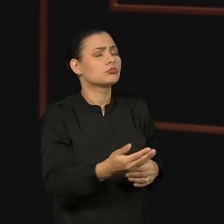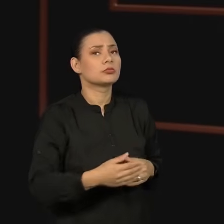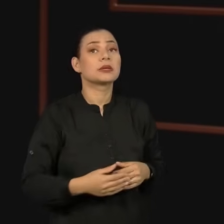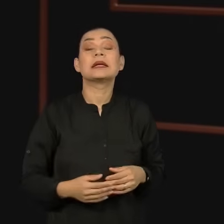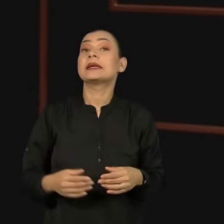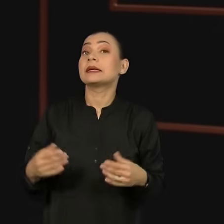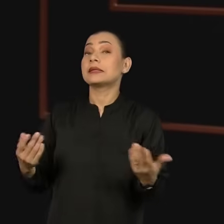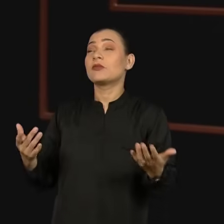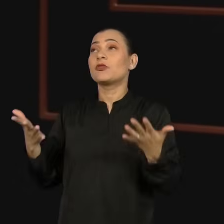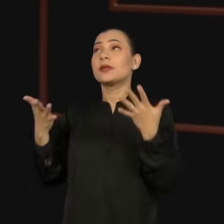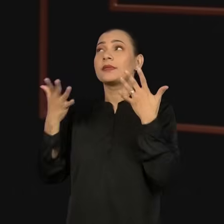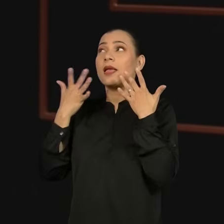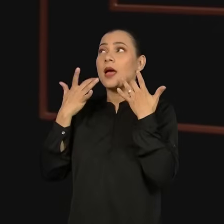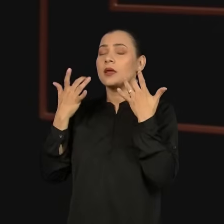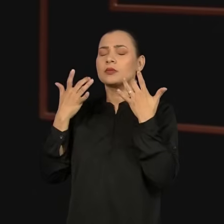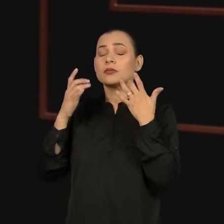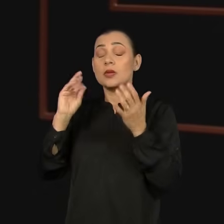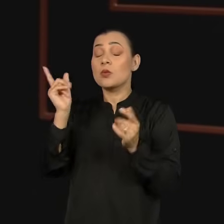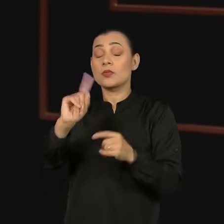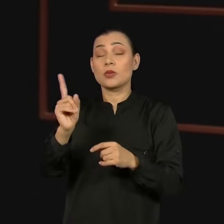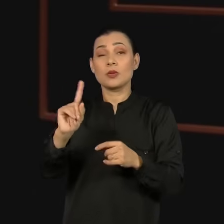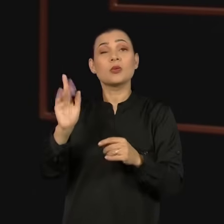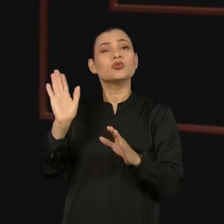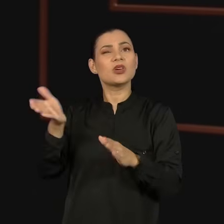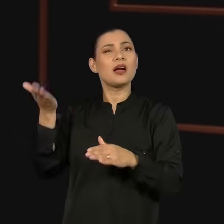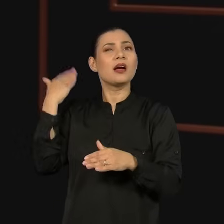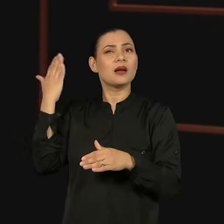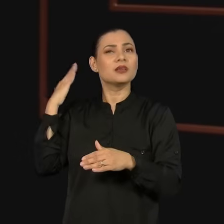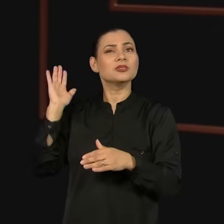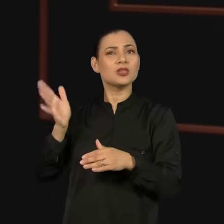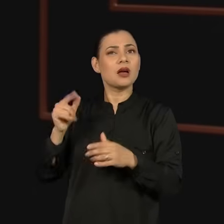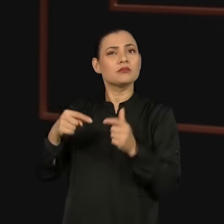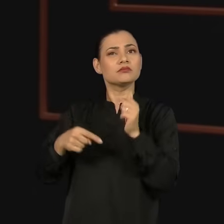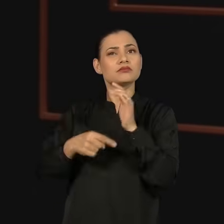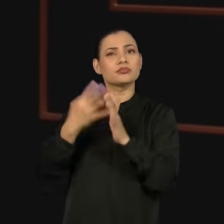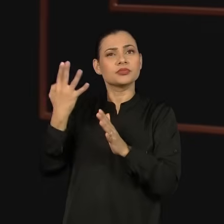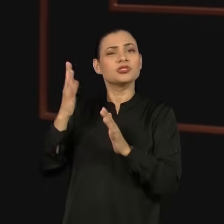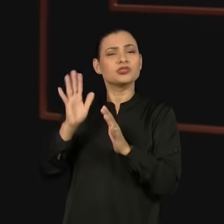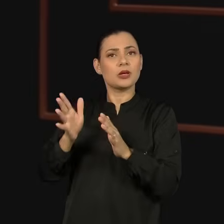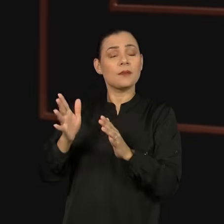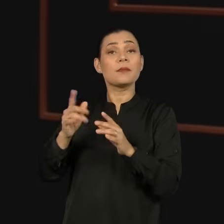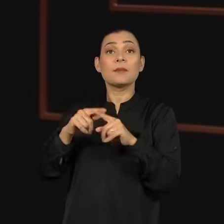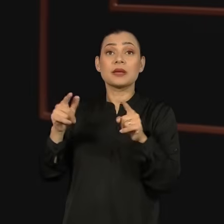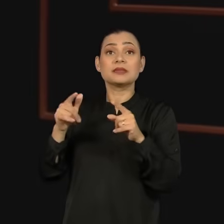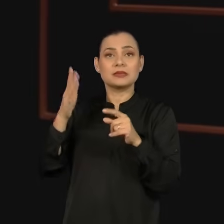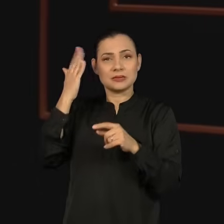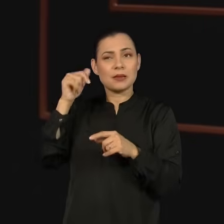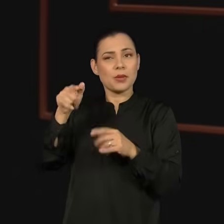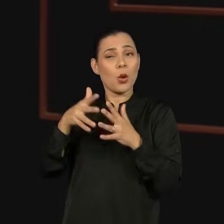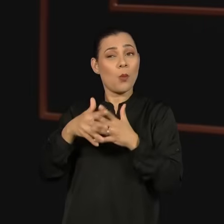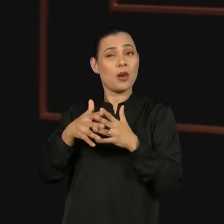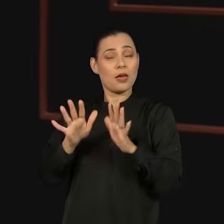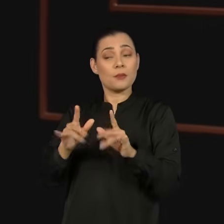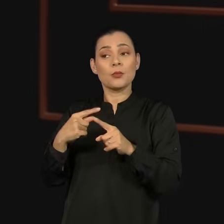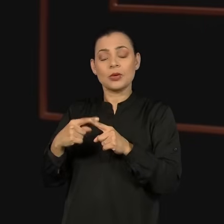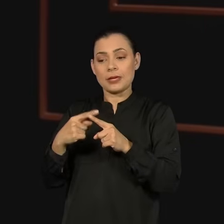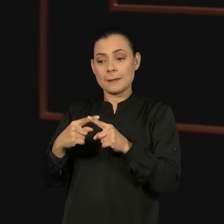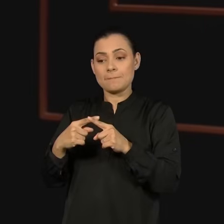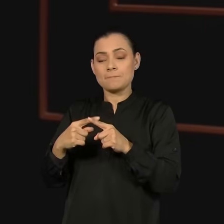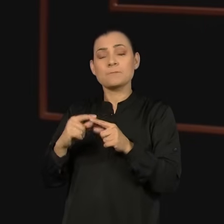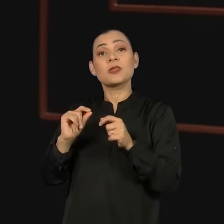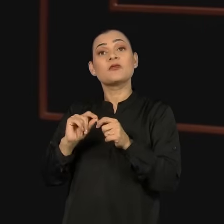Fui com a peça... Na verdade, não, eu já tinha feito outros. Cinema é uma coisa complicada, né? Eu fiz